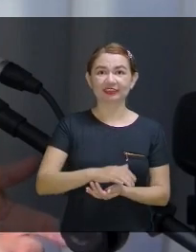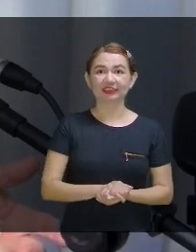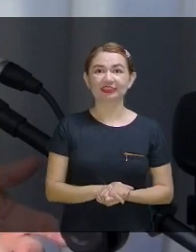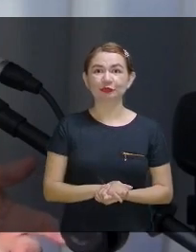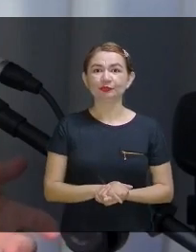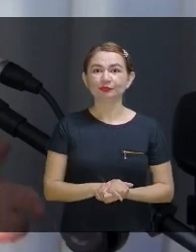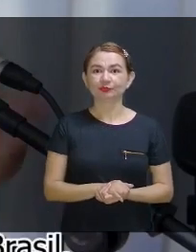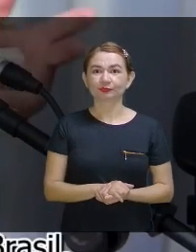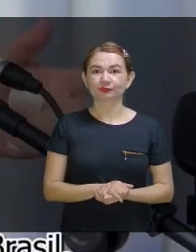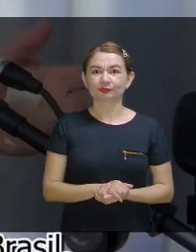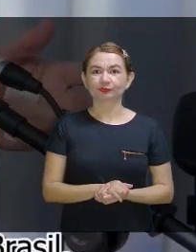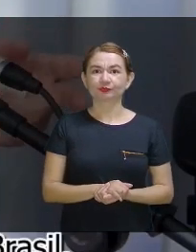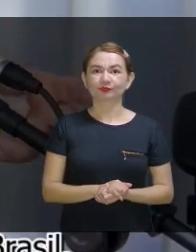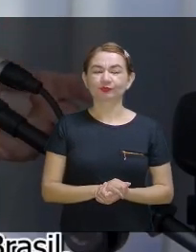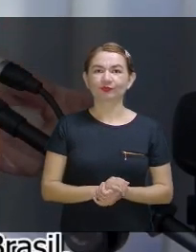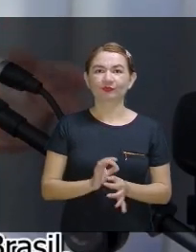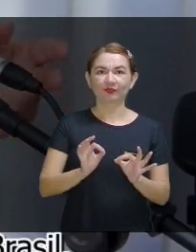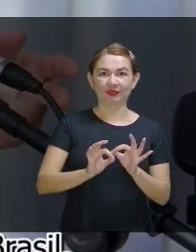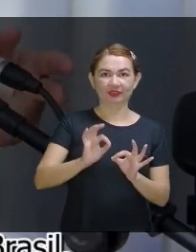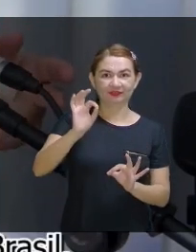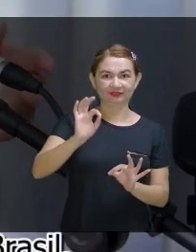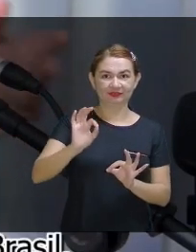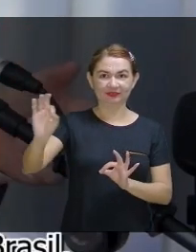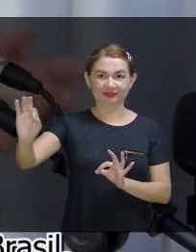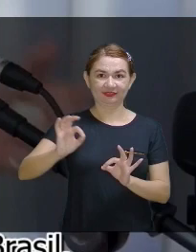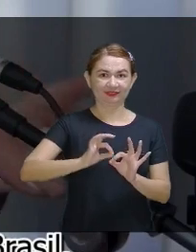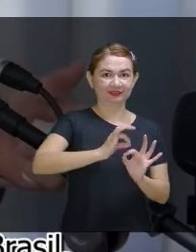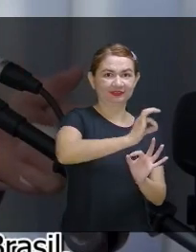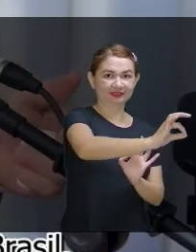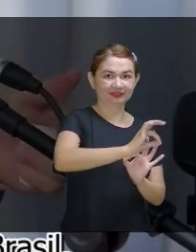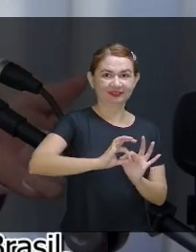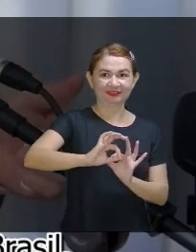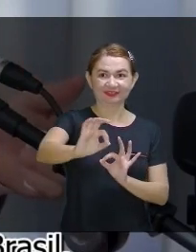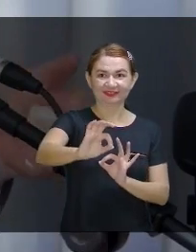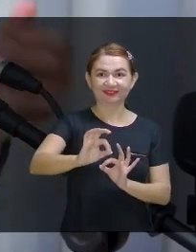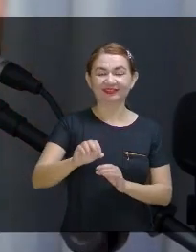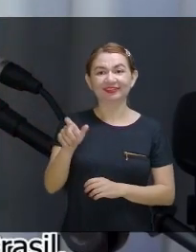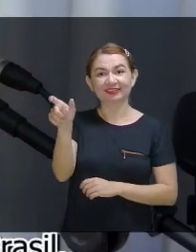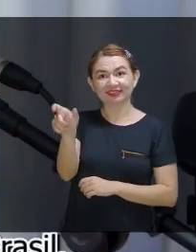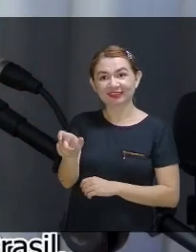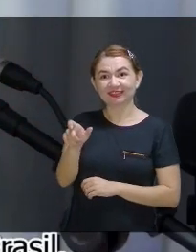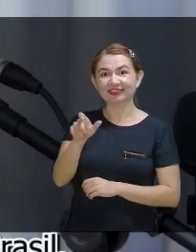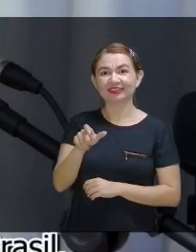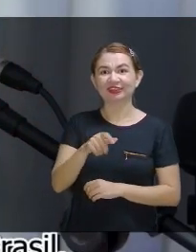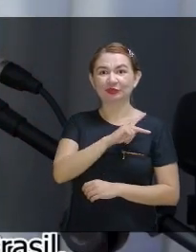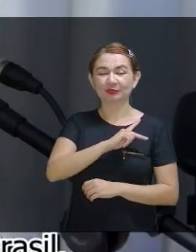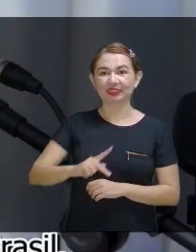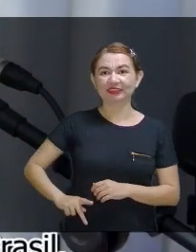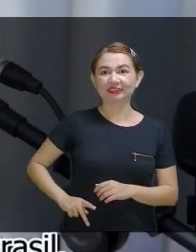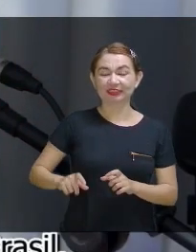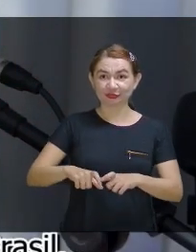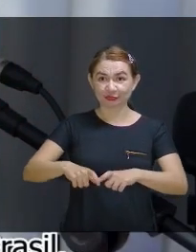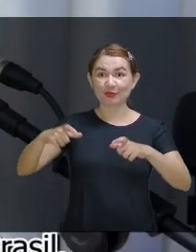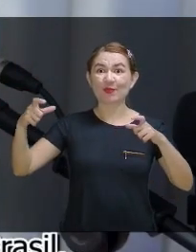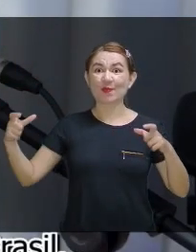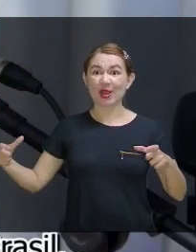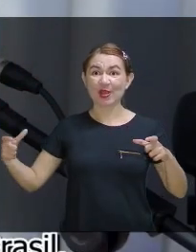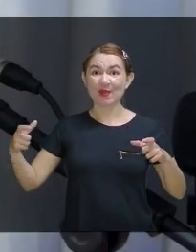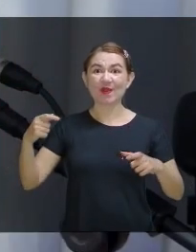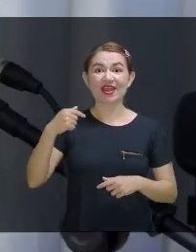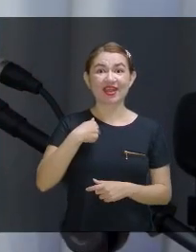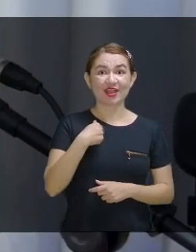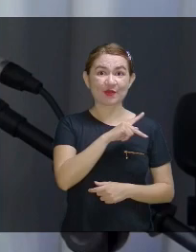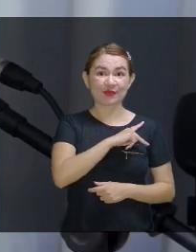extremos. Silmar é o presidente do maior colégio eleitoral do Brasil. Eu sou o presidente do menor colégio eleitoral do